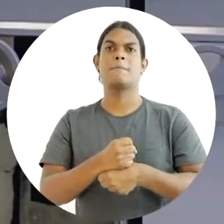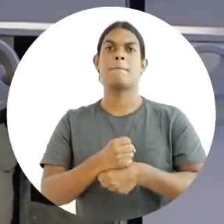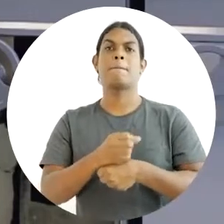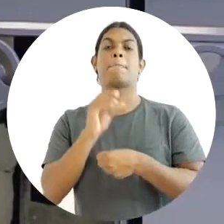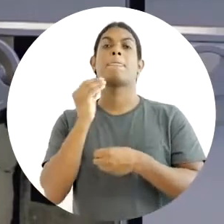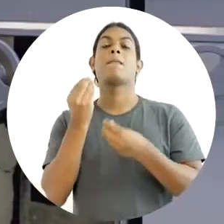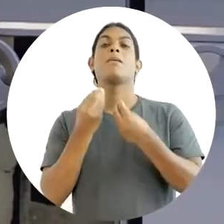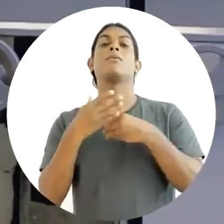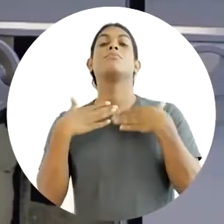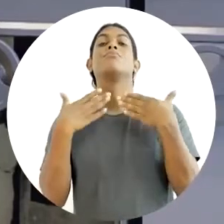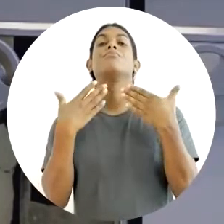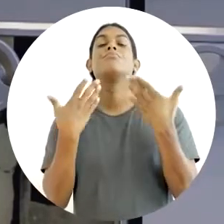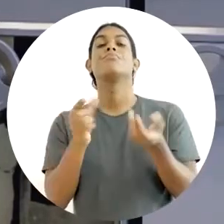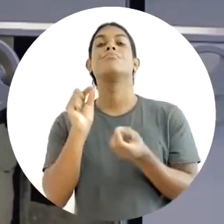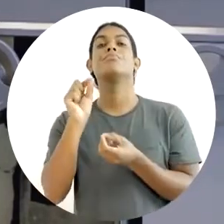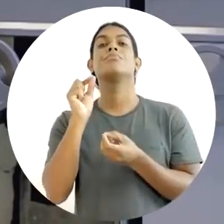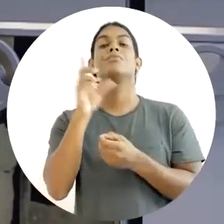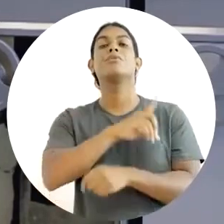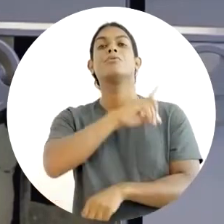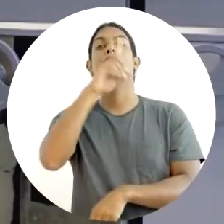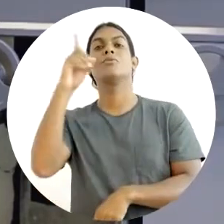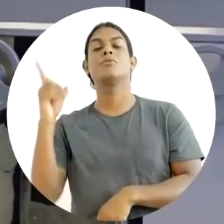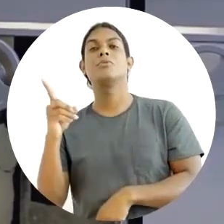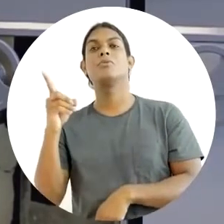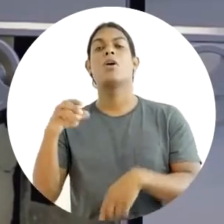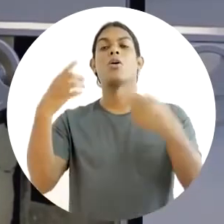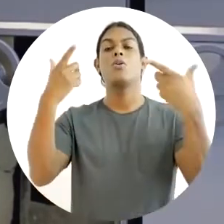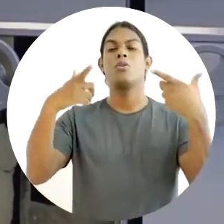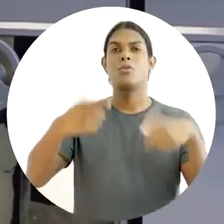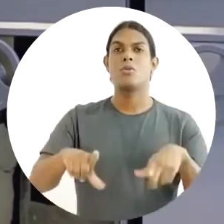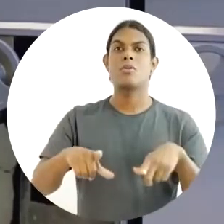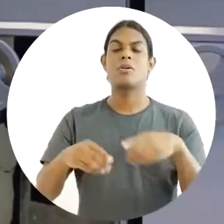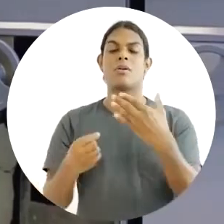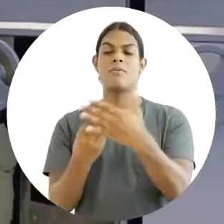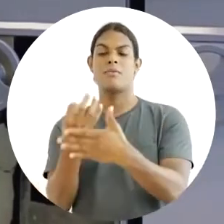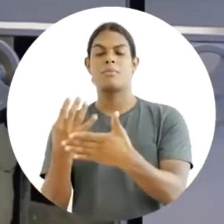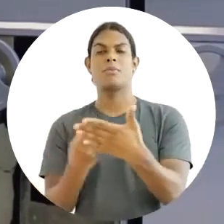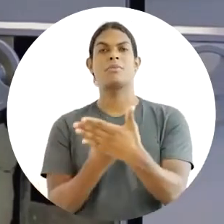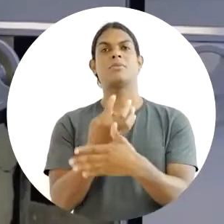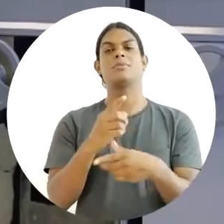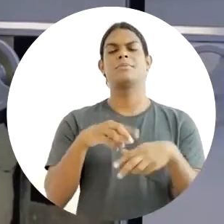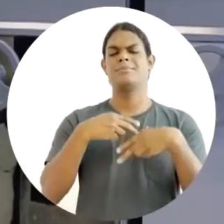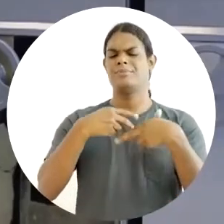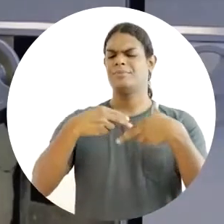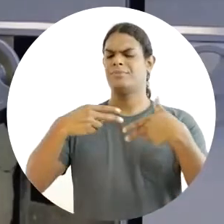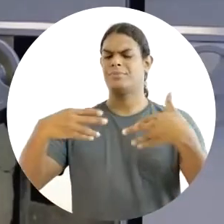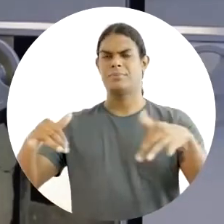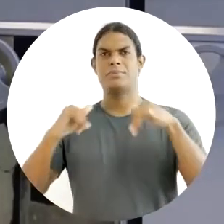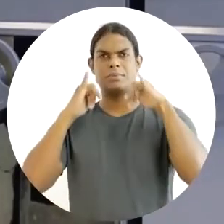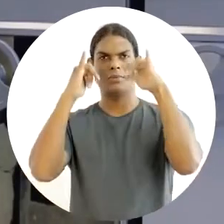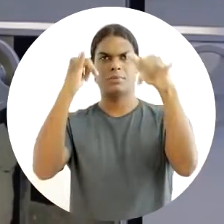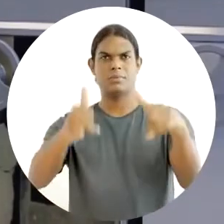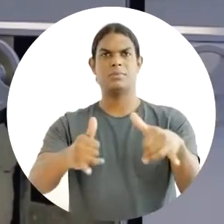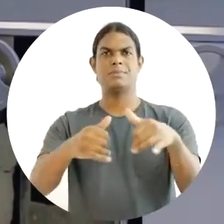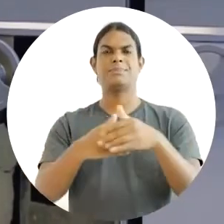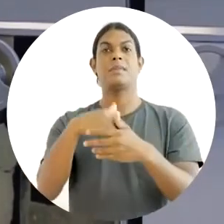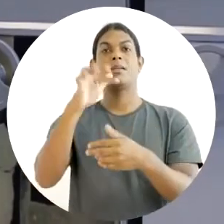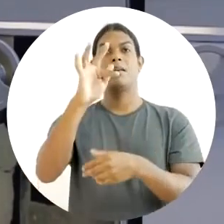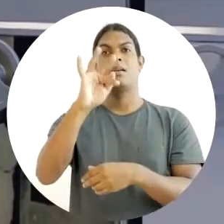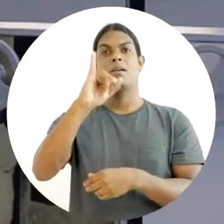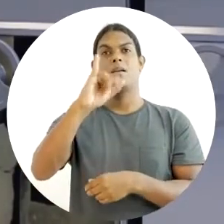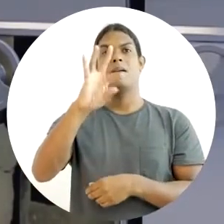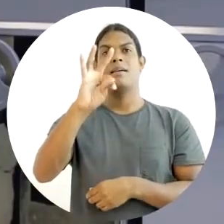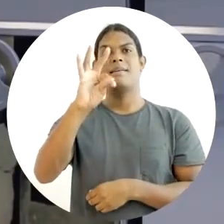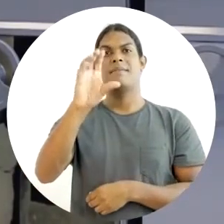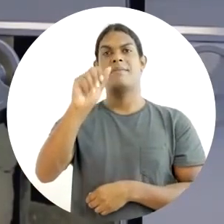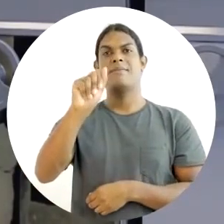quando ela foi produzida, o local de onde é, dentre outras informações. A fita,